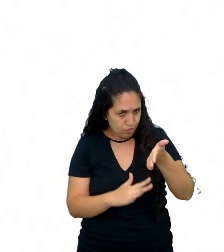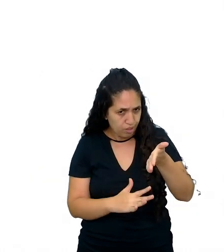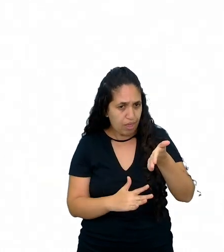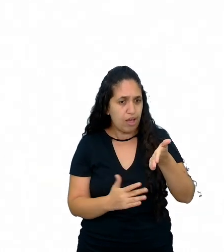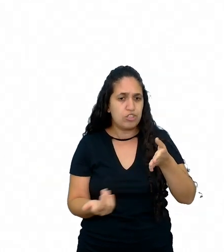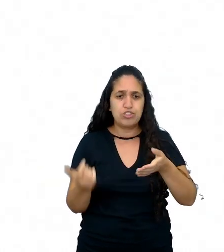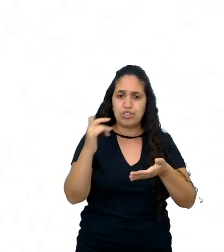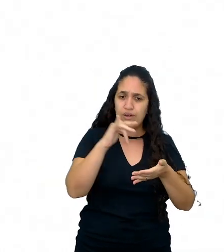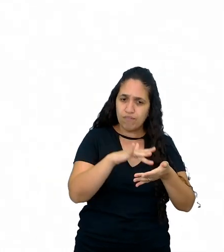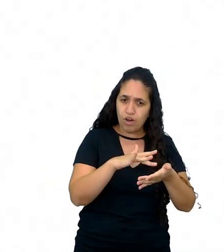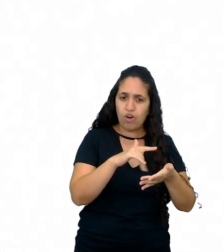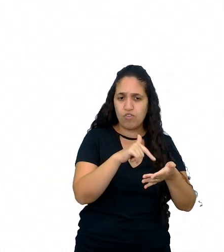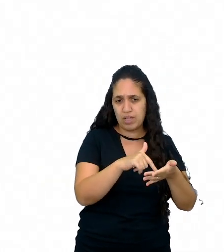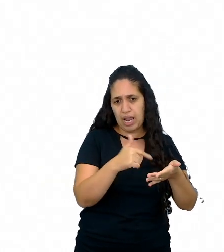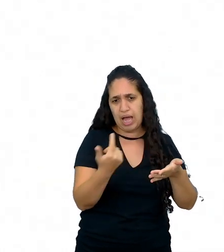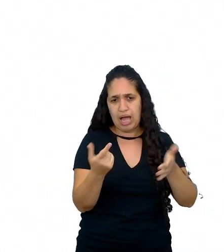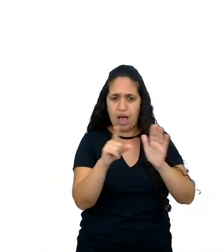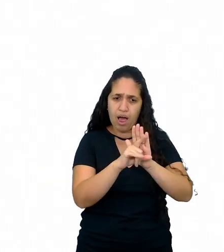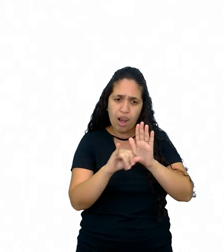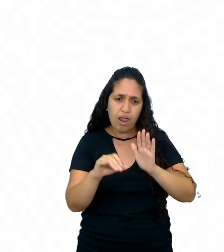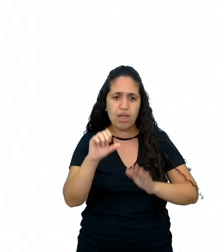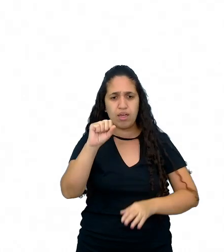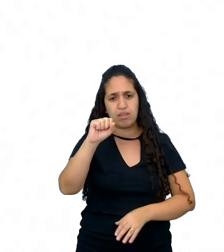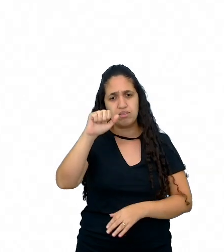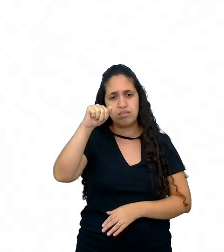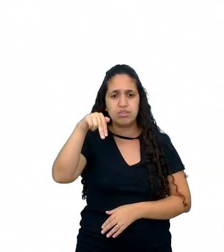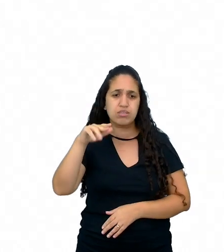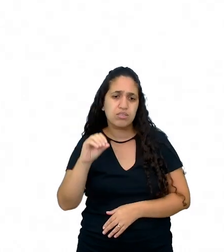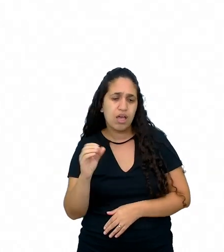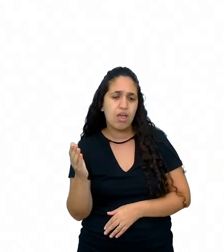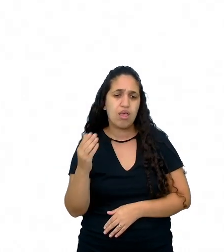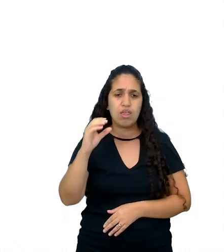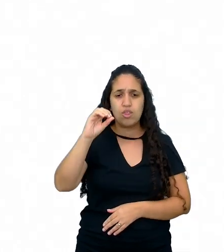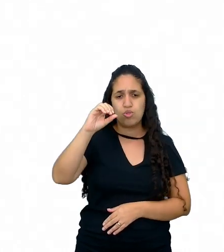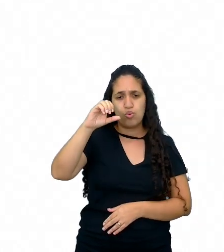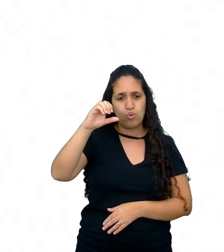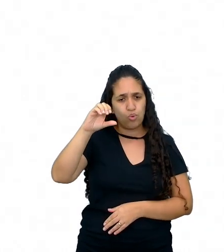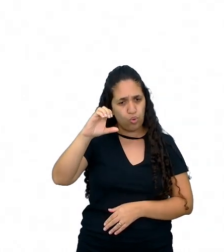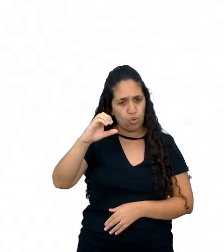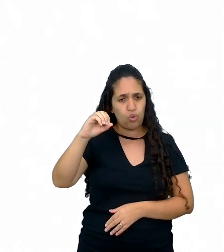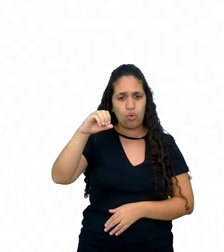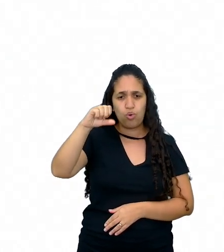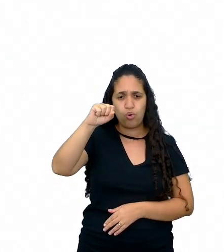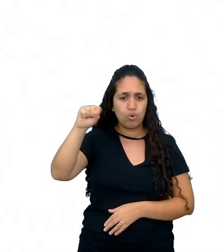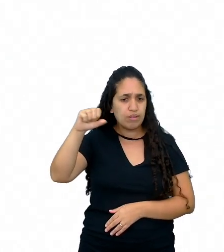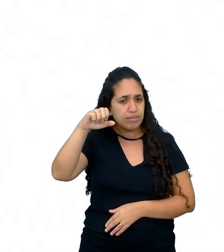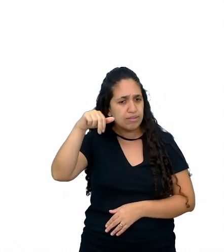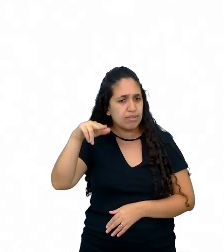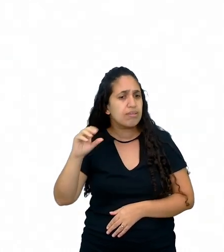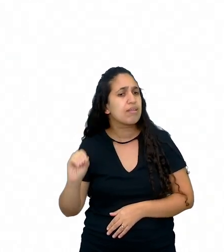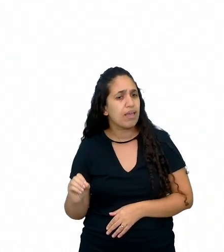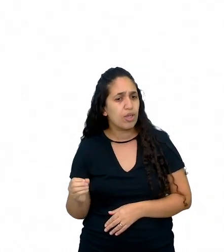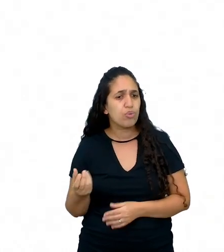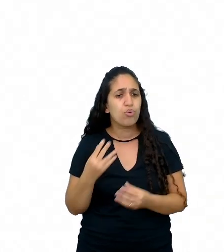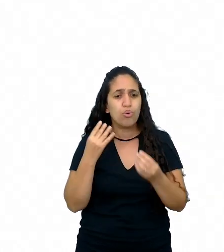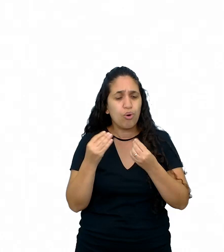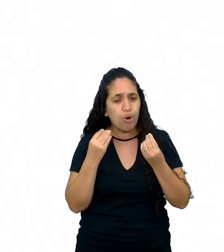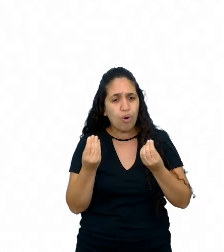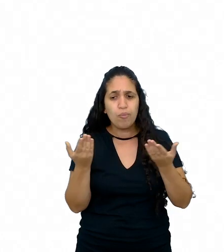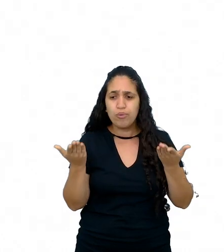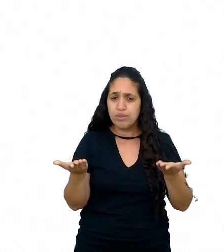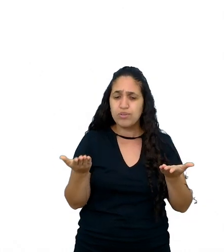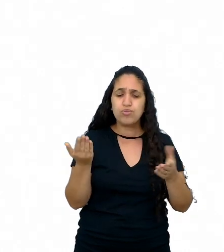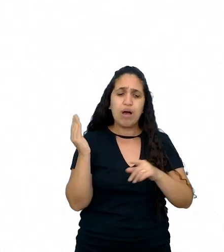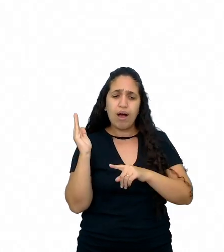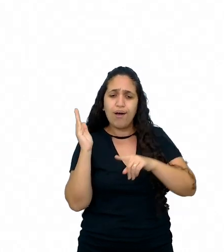nós vimos, né, a lei do seno, dos cossenos, né, as razões trigonométricas, o quanto isso